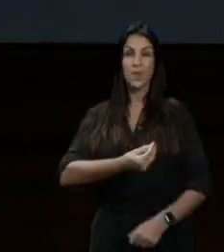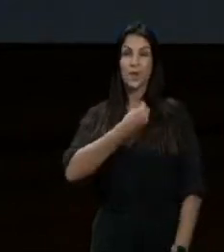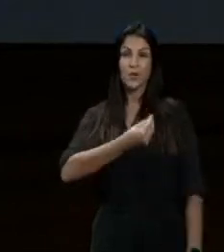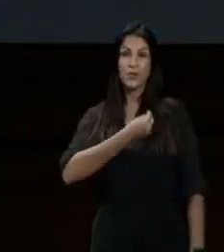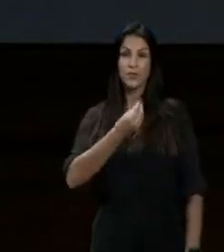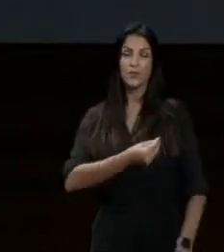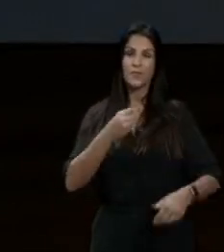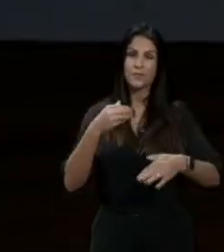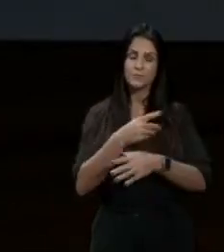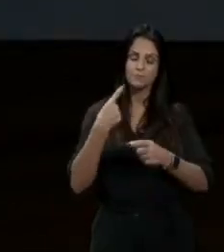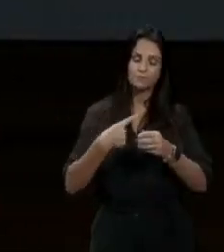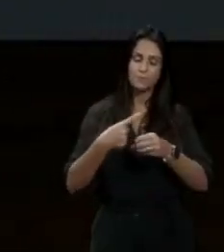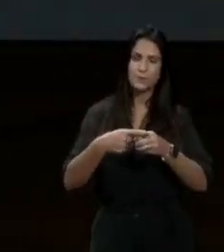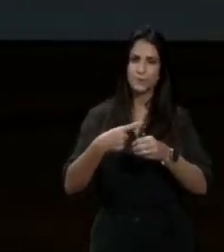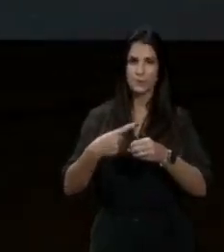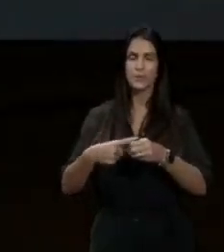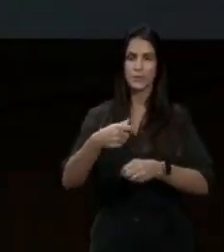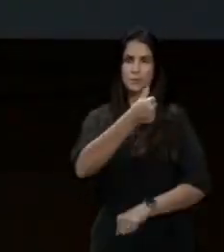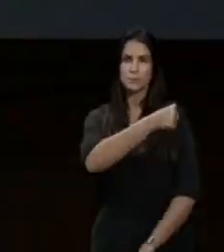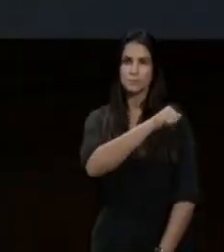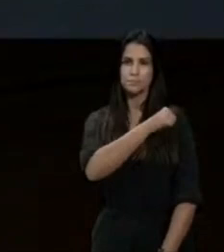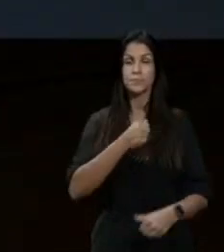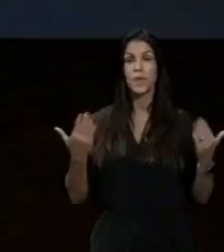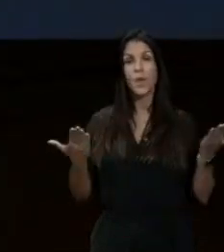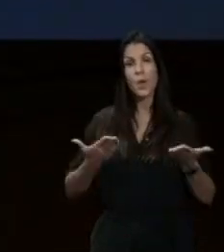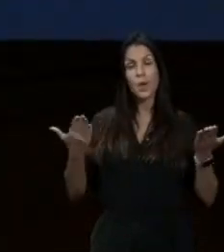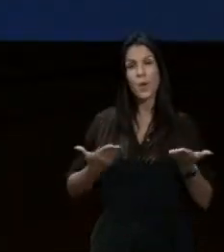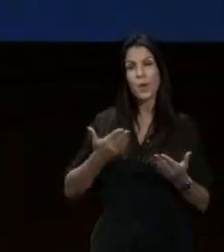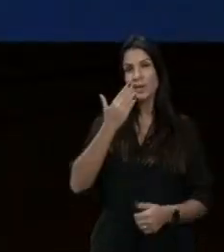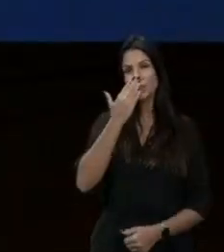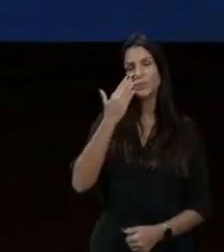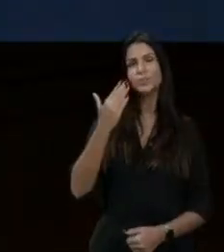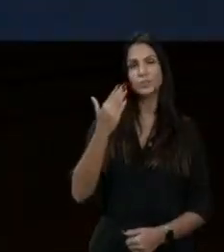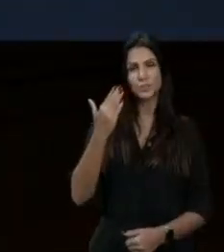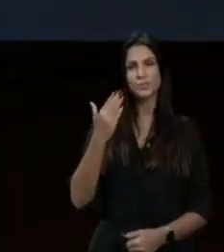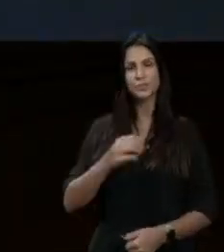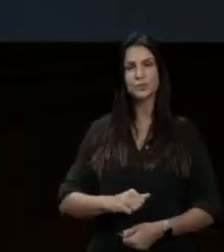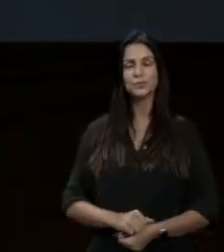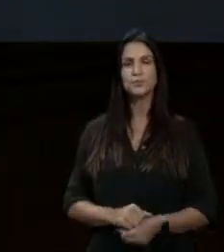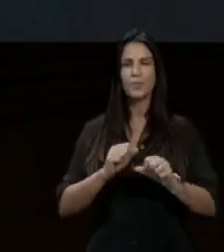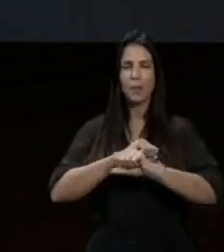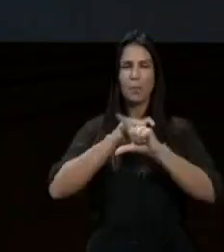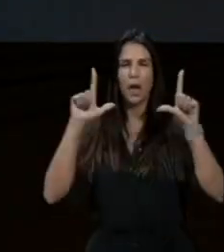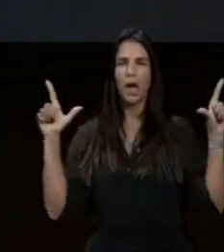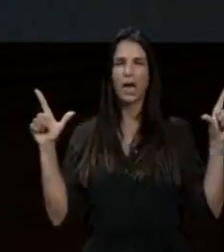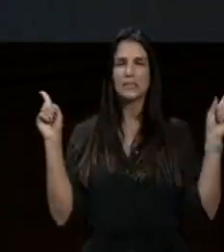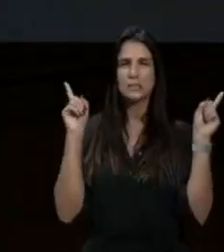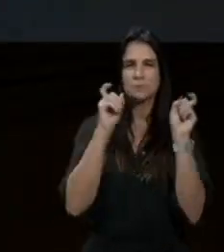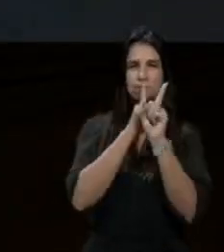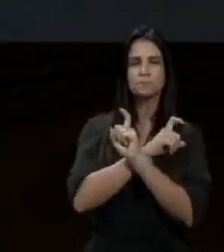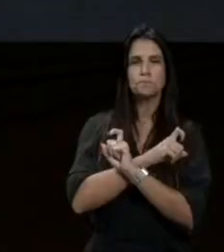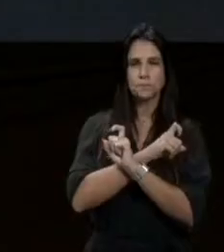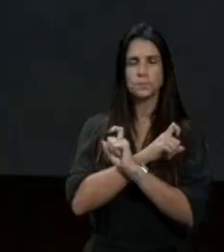é mas hoje é diante desse quadro complexo desse quadro difícil